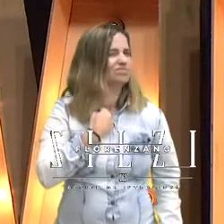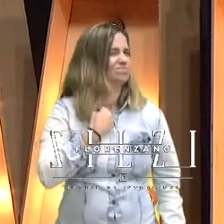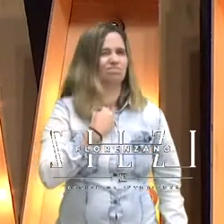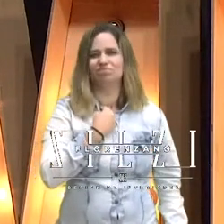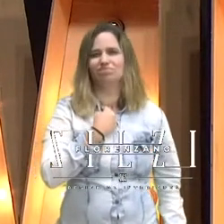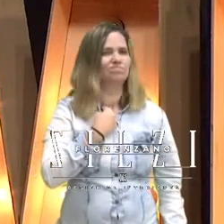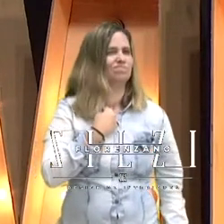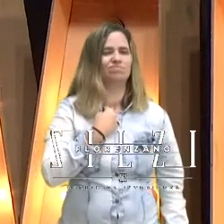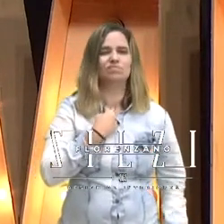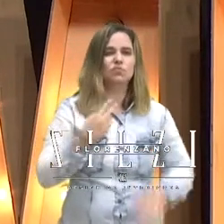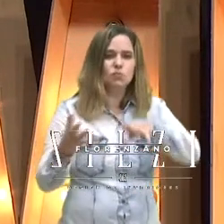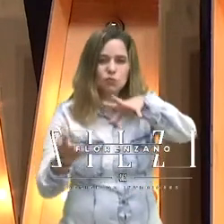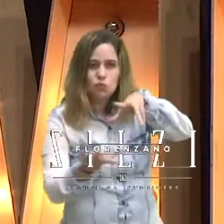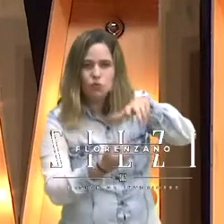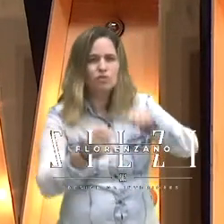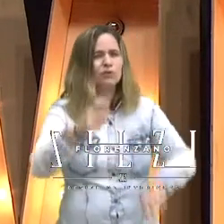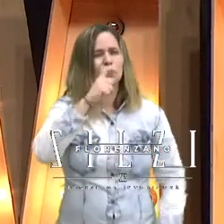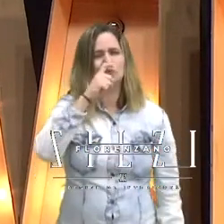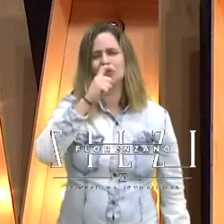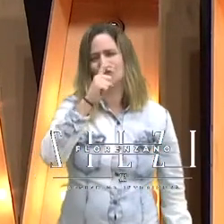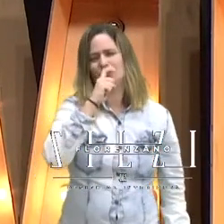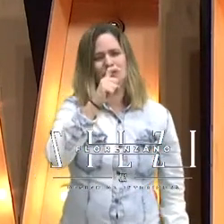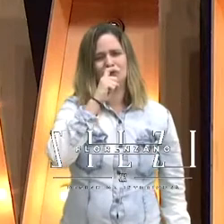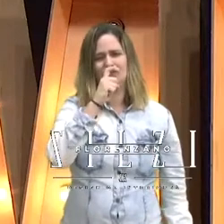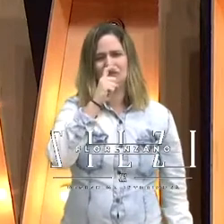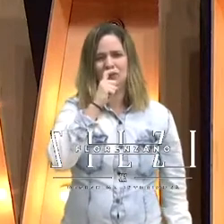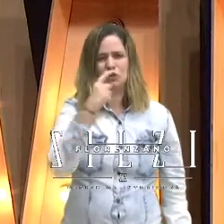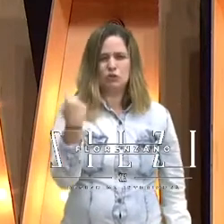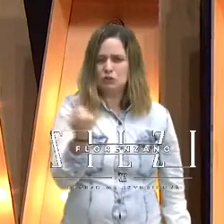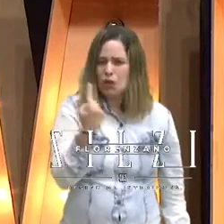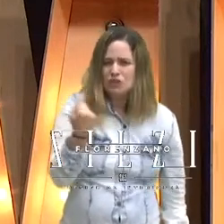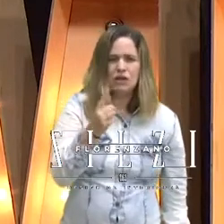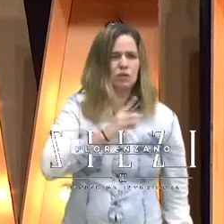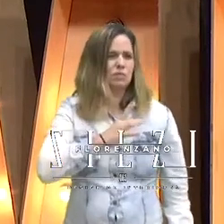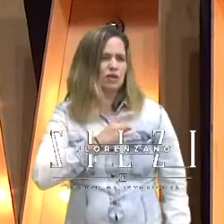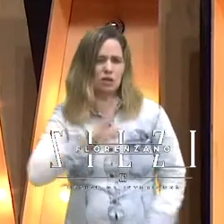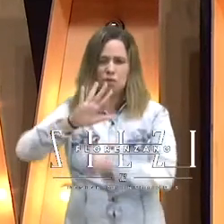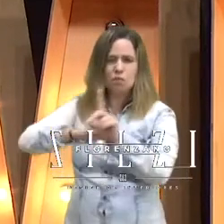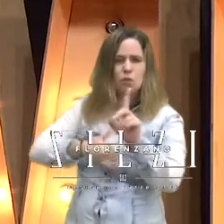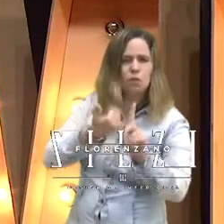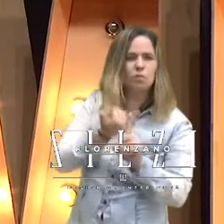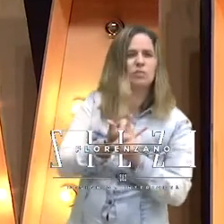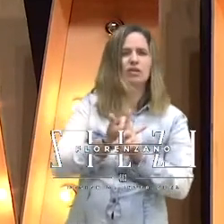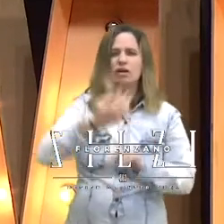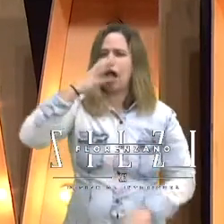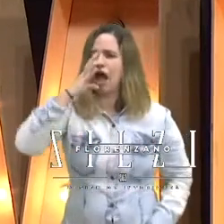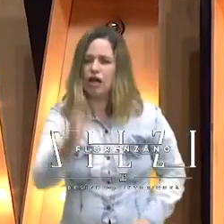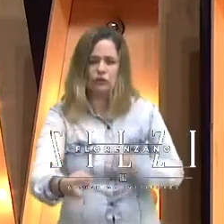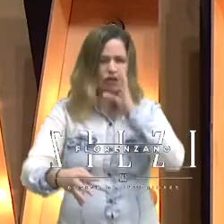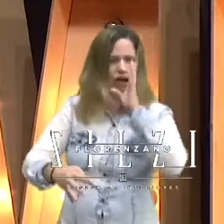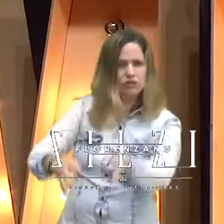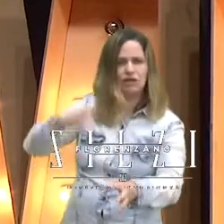um mundo de frieza, um mundo de medos, um mundo de bullying, um mundo de acusações, um mundo de